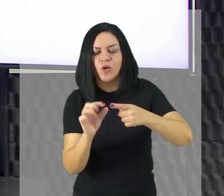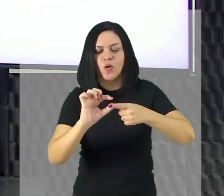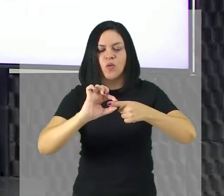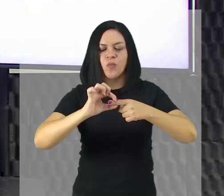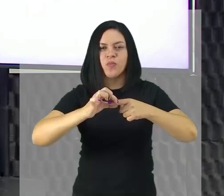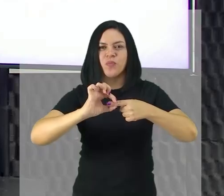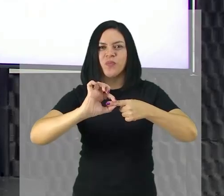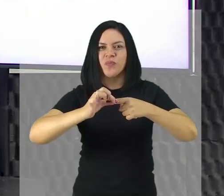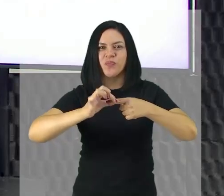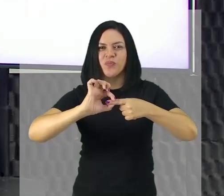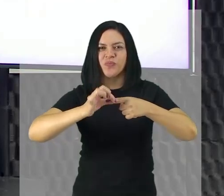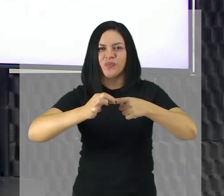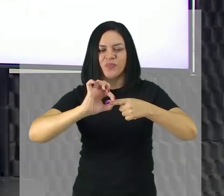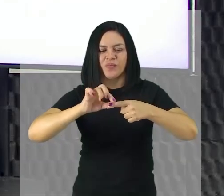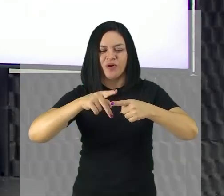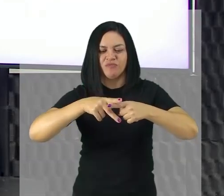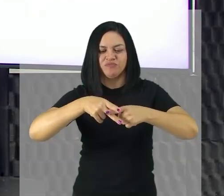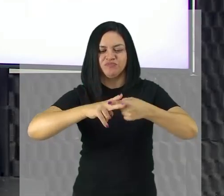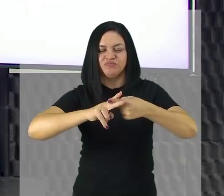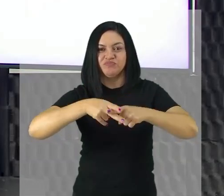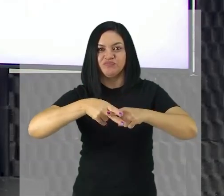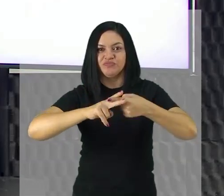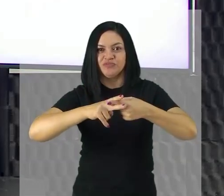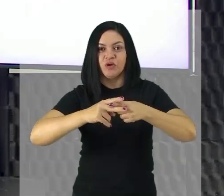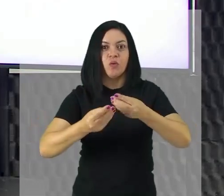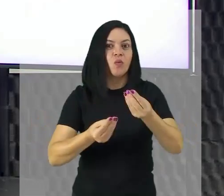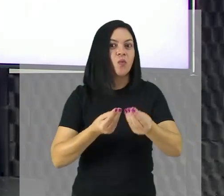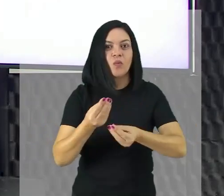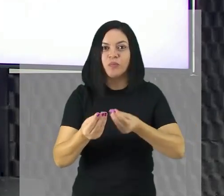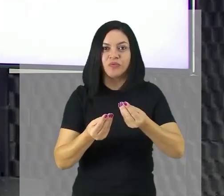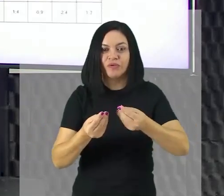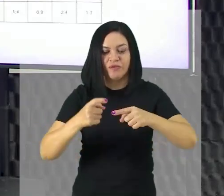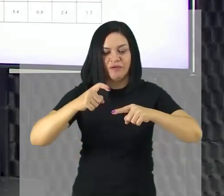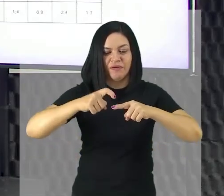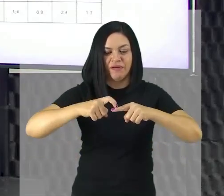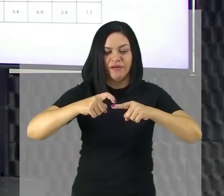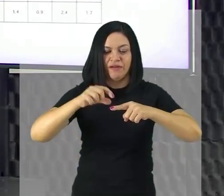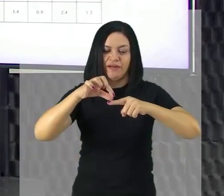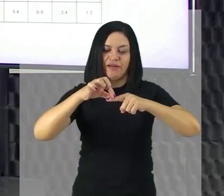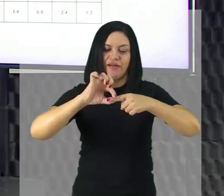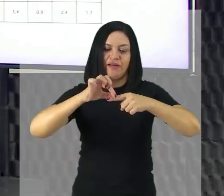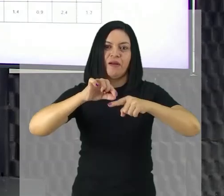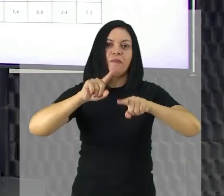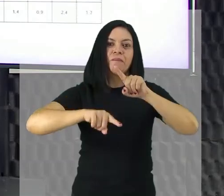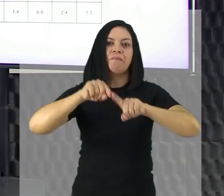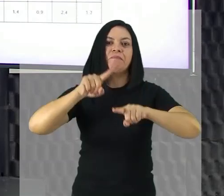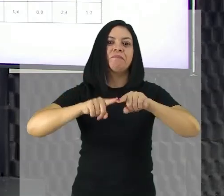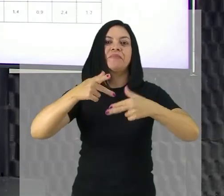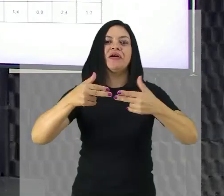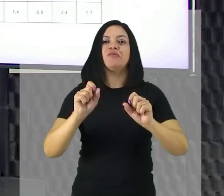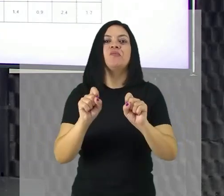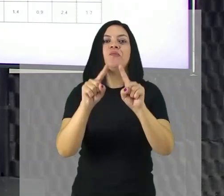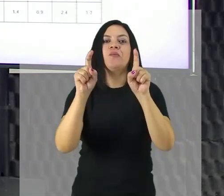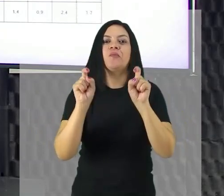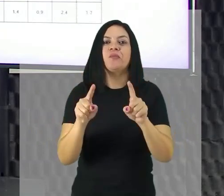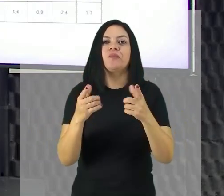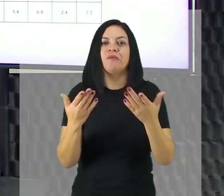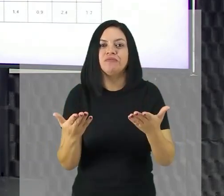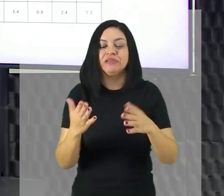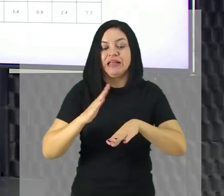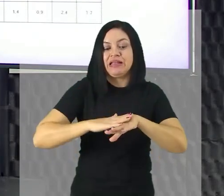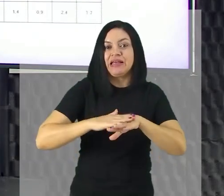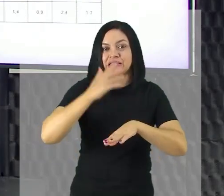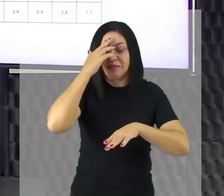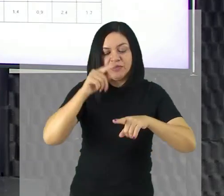porca devem ser feitos respectivamente de quê? Bom, voltar aqui. Ele quer saber sobre